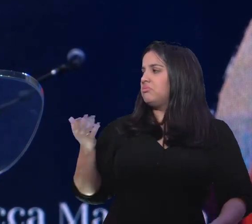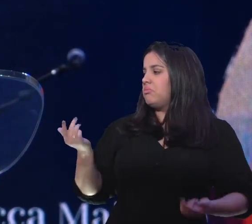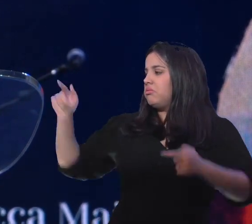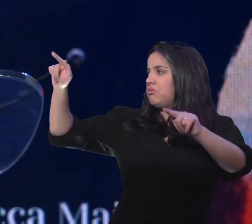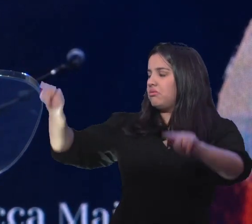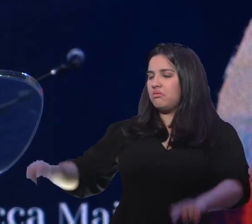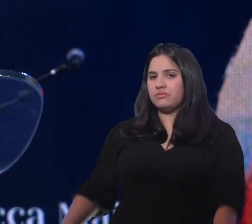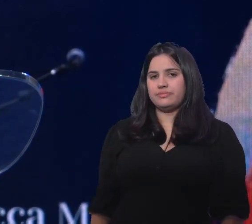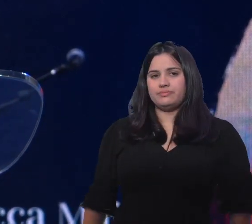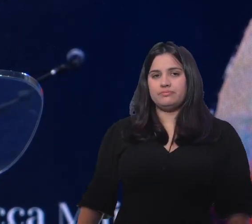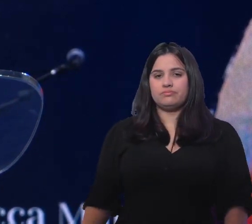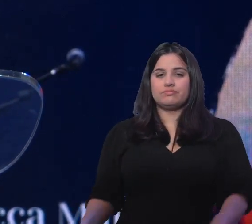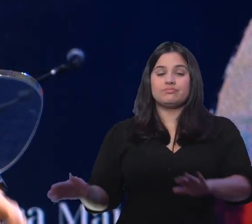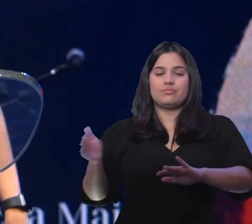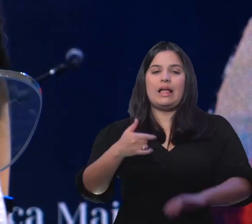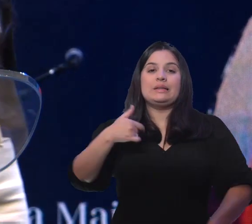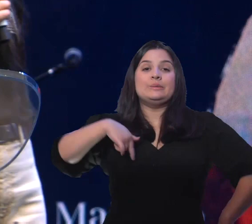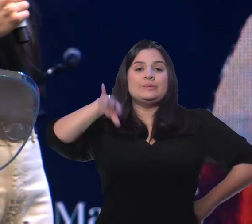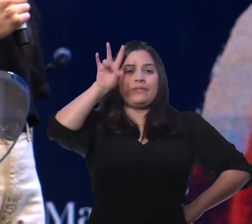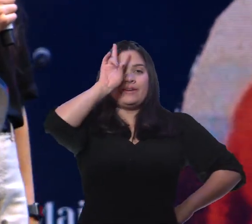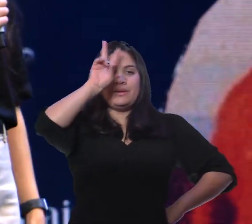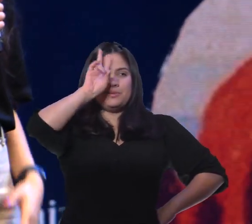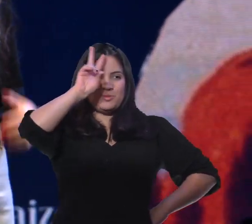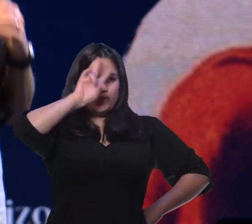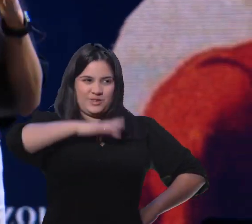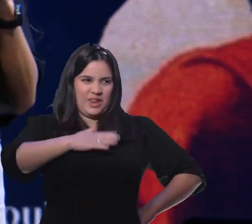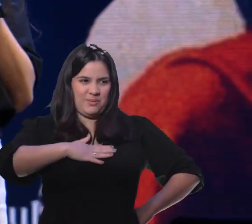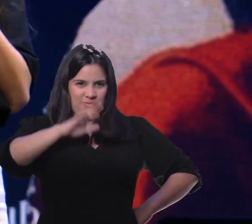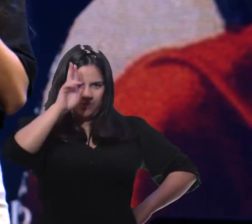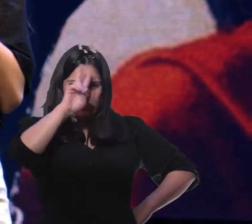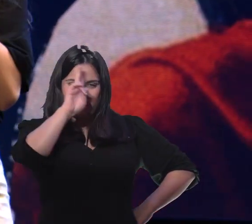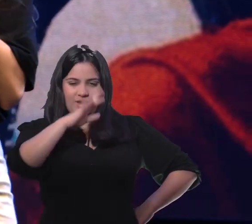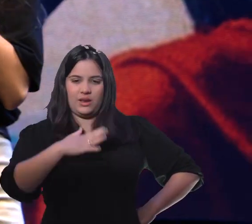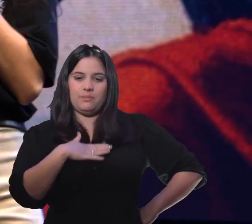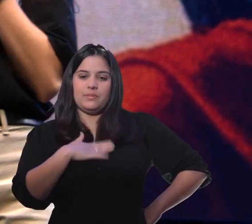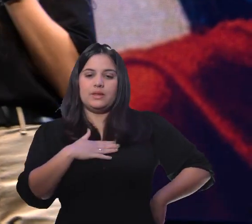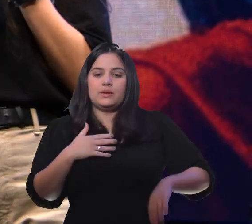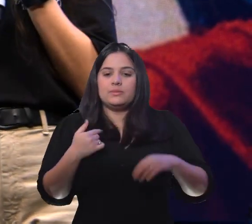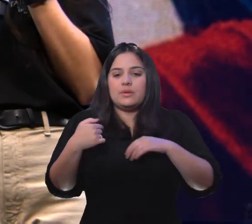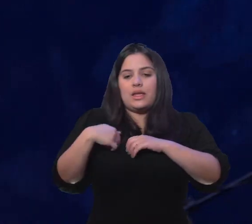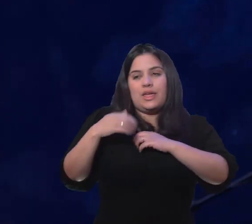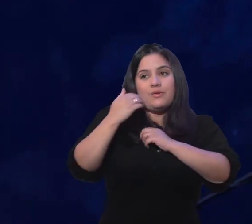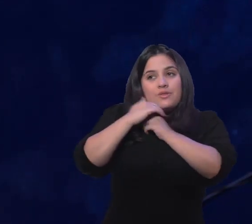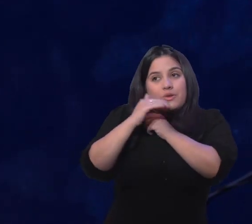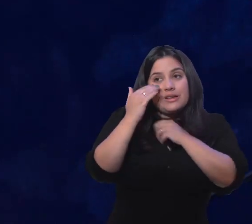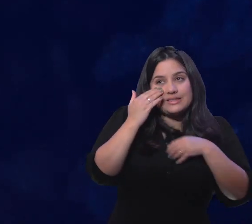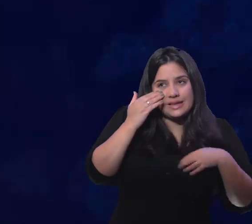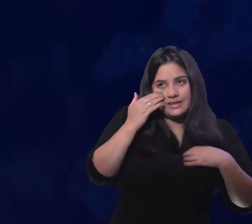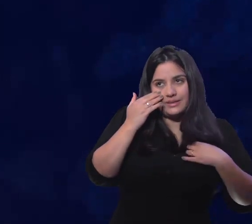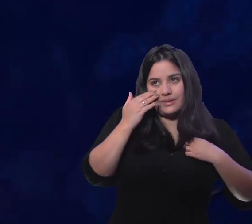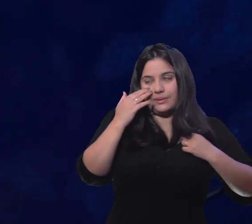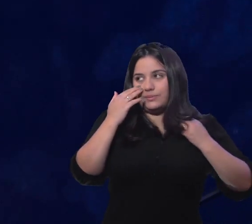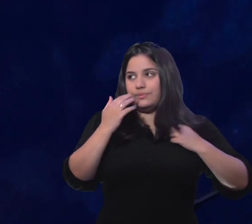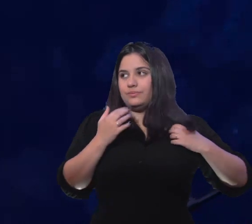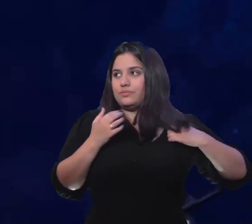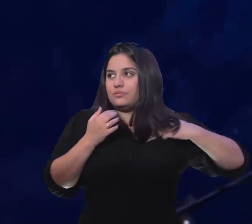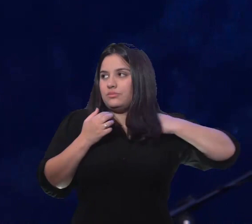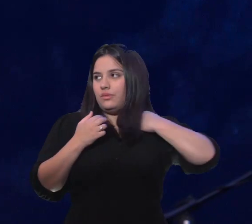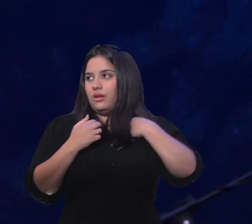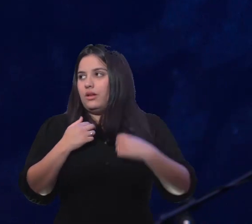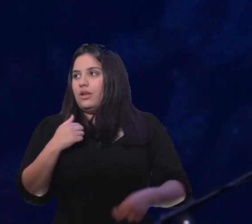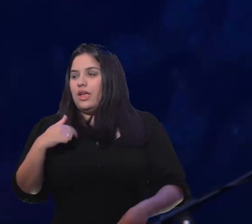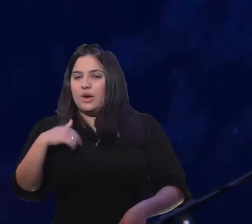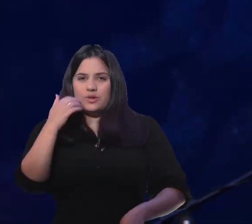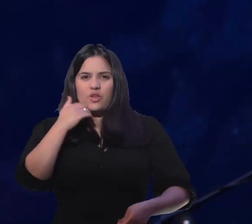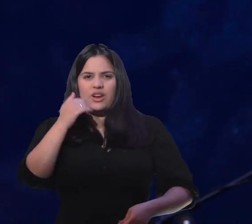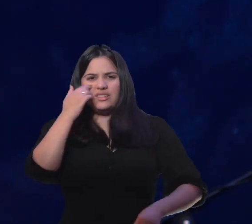lembrando que eu, na adolescência, não sei quem se identifica aí, ou os pais, talvez vão identificar um pouco melhor. Eu, na adolescência, eu era um